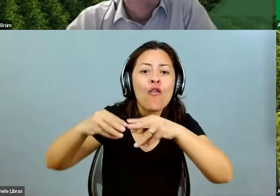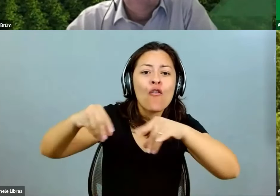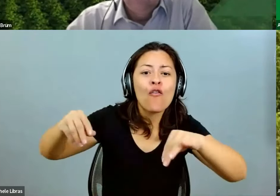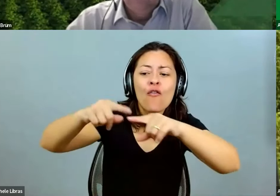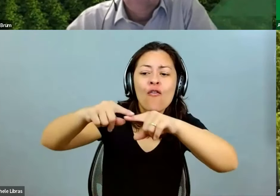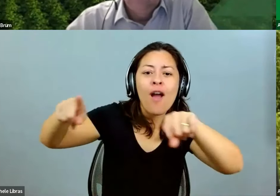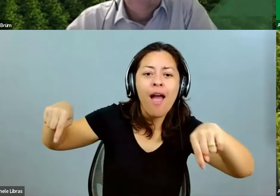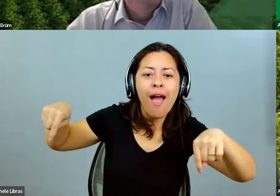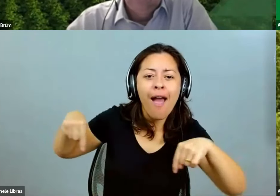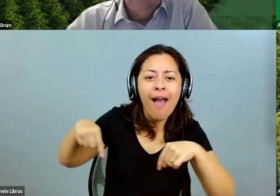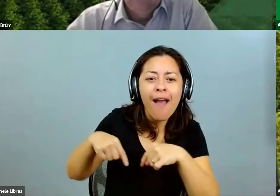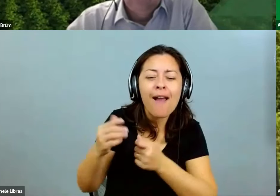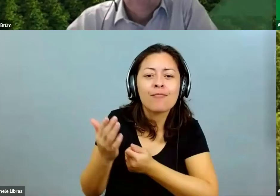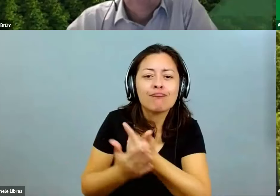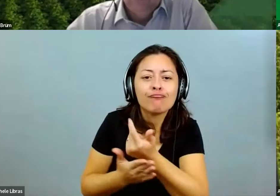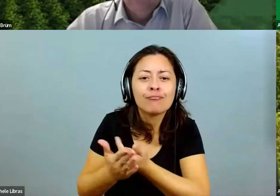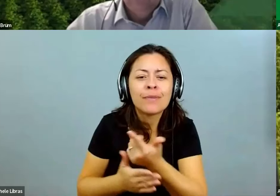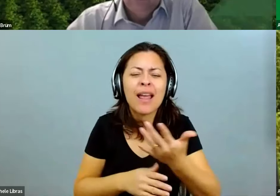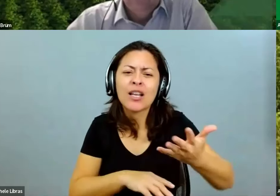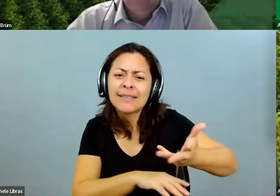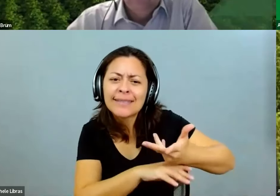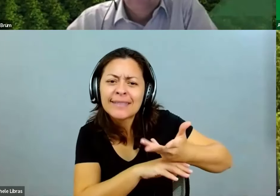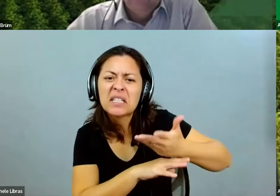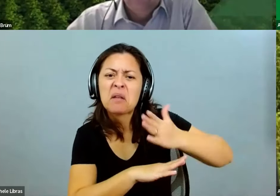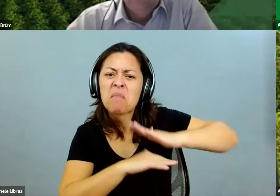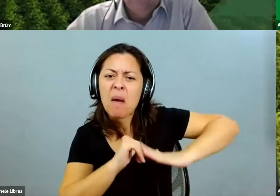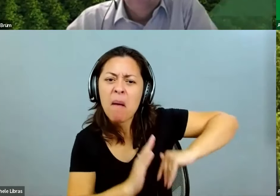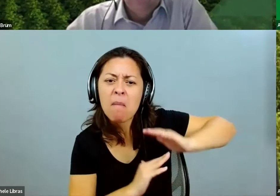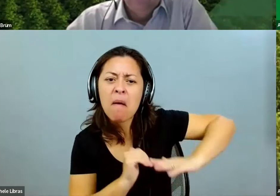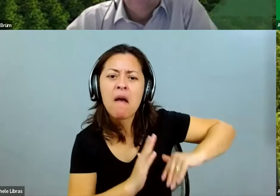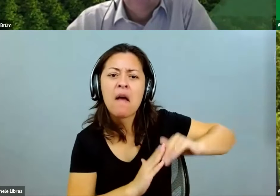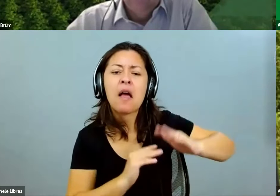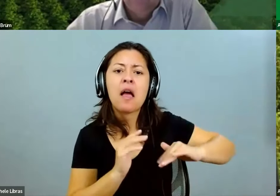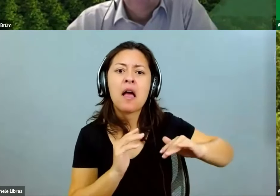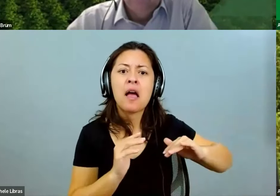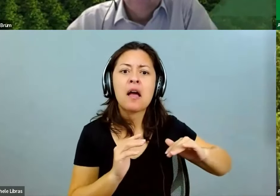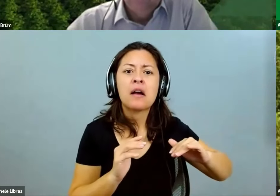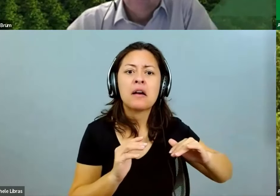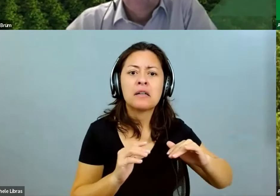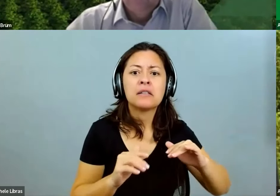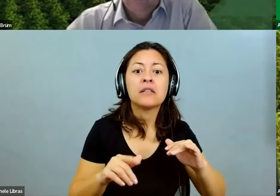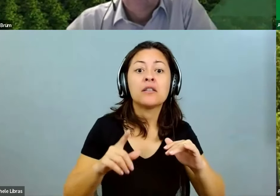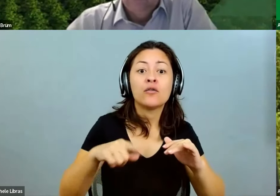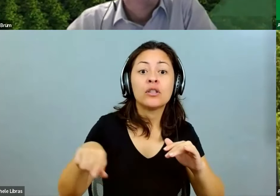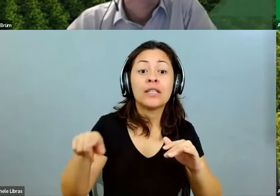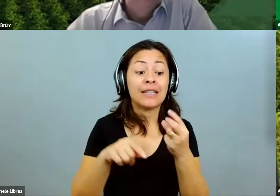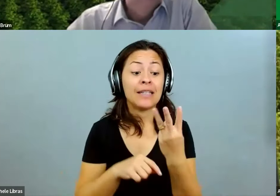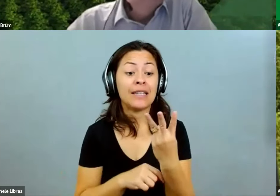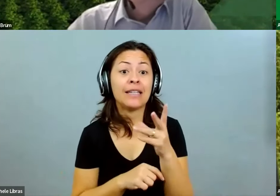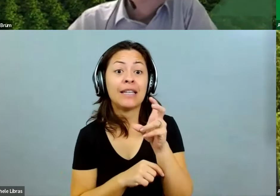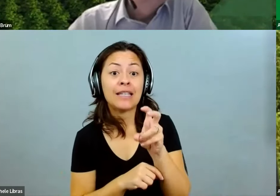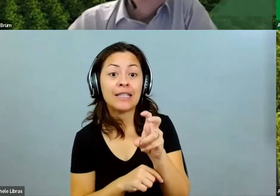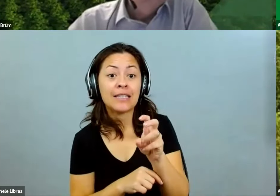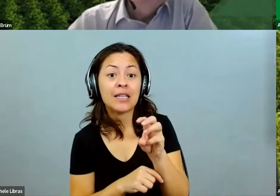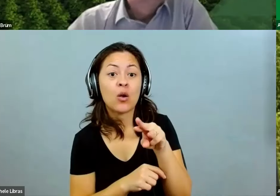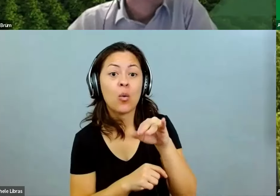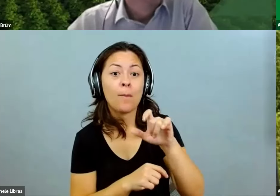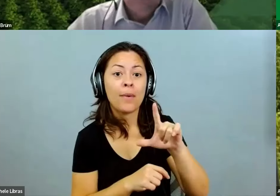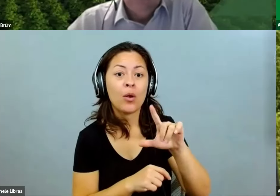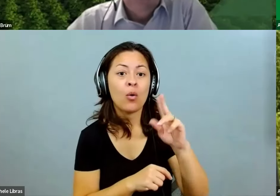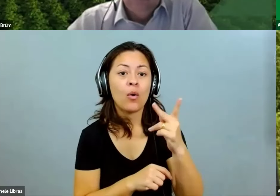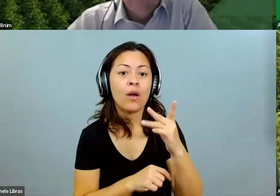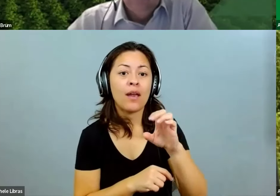né fazer eh eh além dos se eu não me engano ordem de 35.000 ha ano né de expansão eh